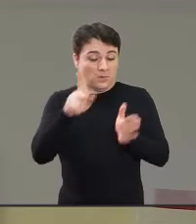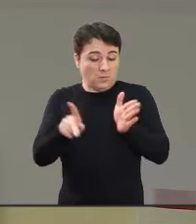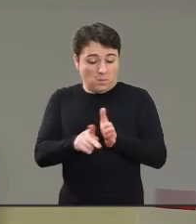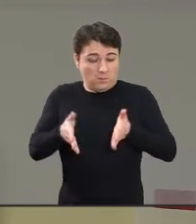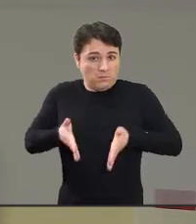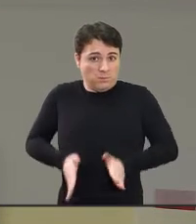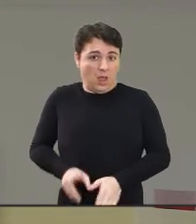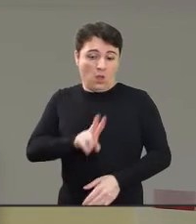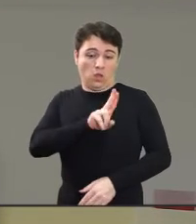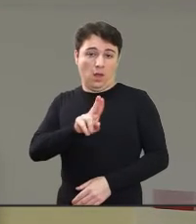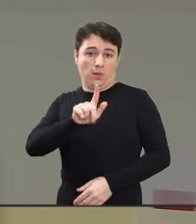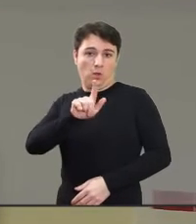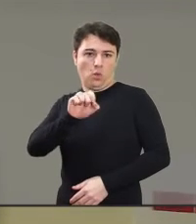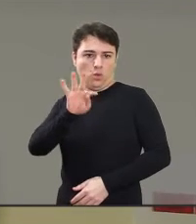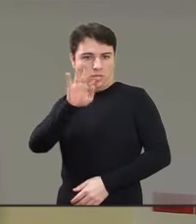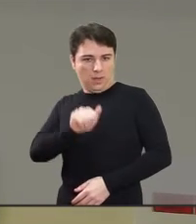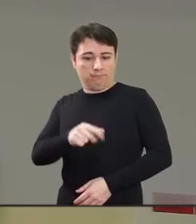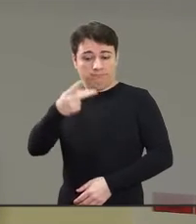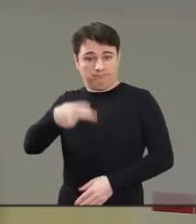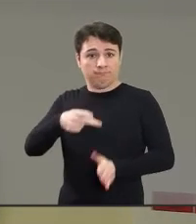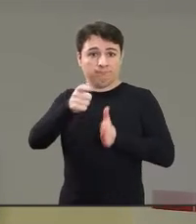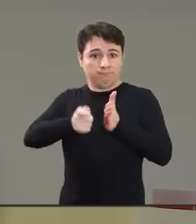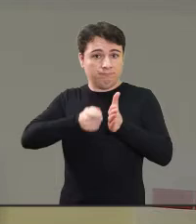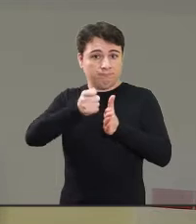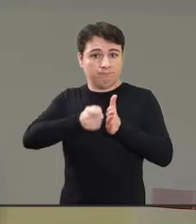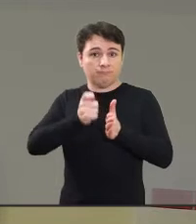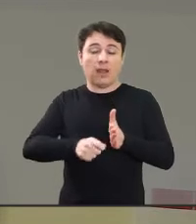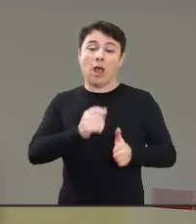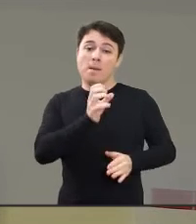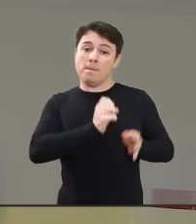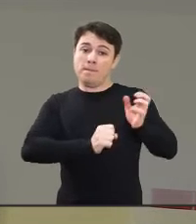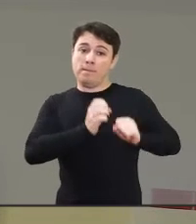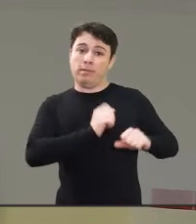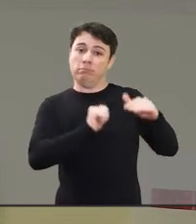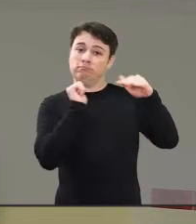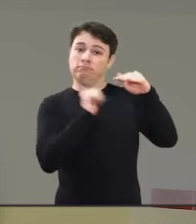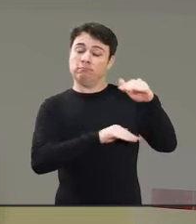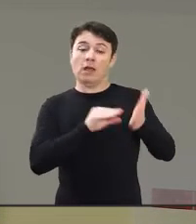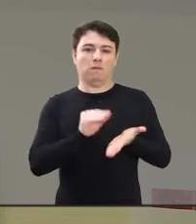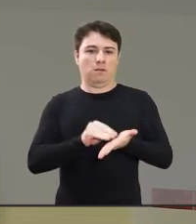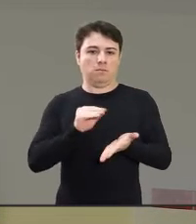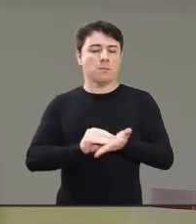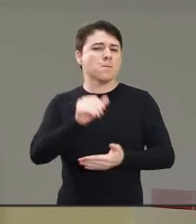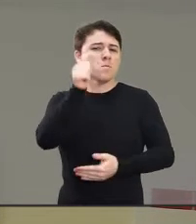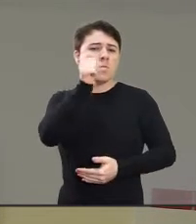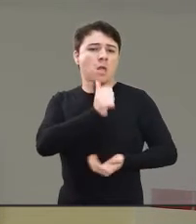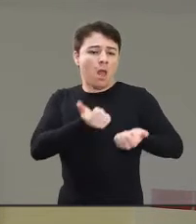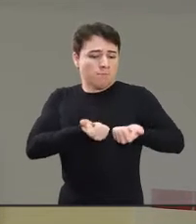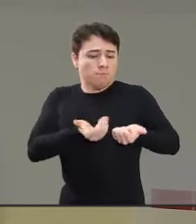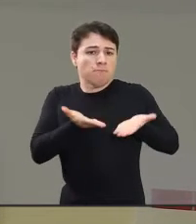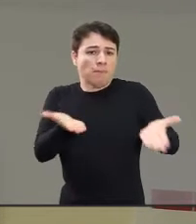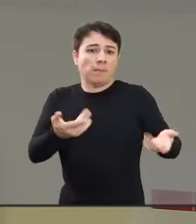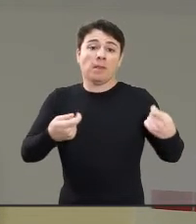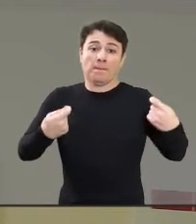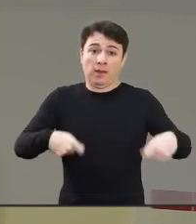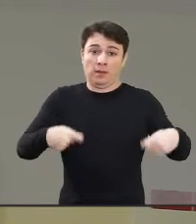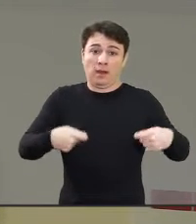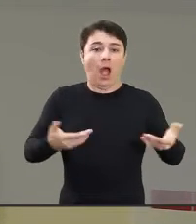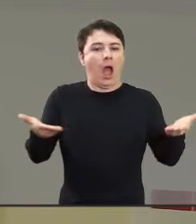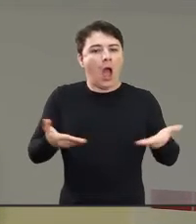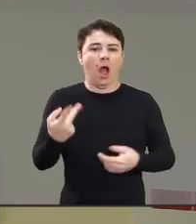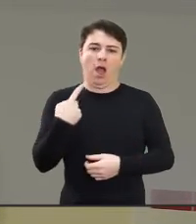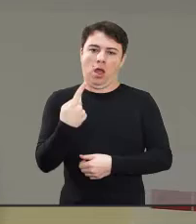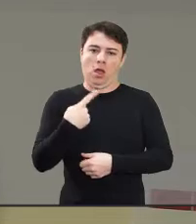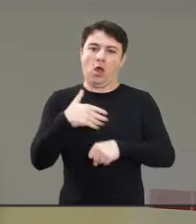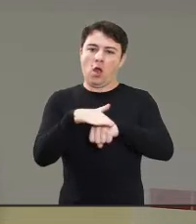O posto de coleta de leite humano da maternidade Gota de Leite, aqui de Araraquara, está com seu estoque baixo e busca doadoras.